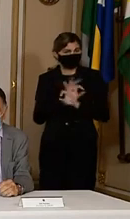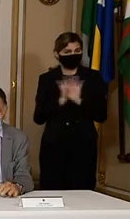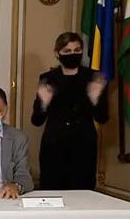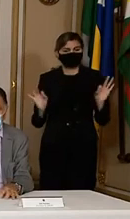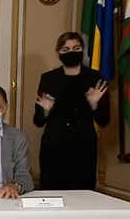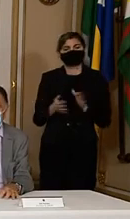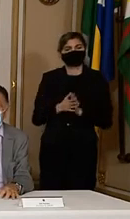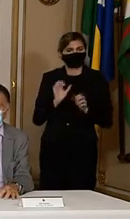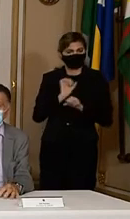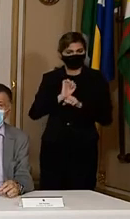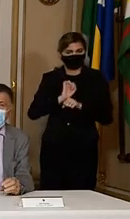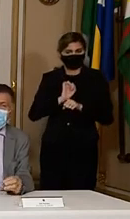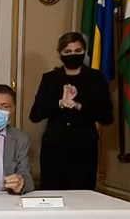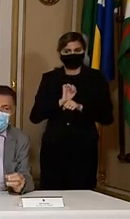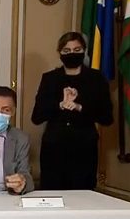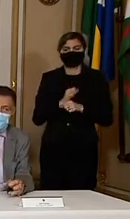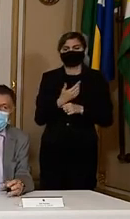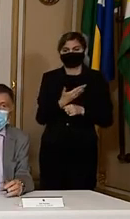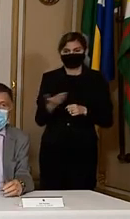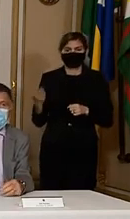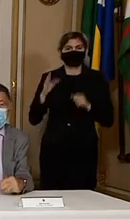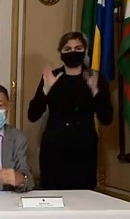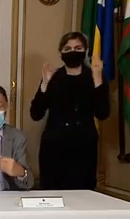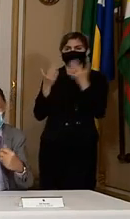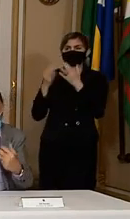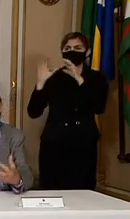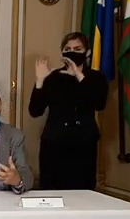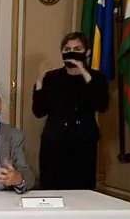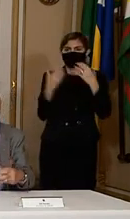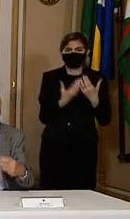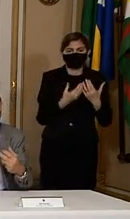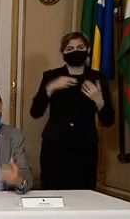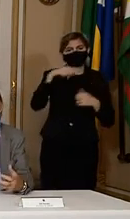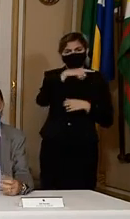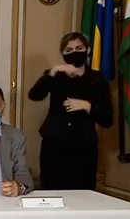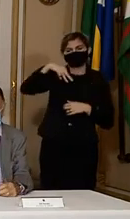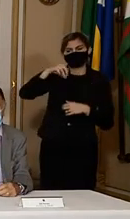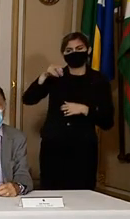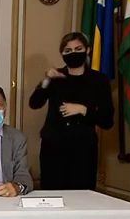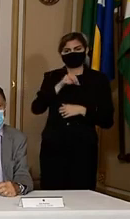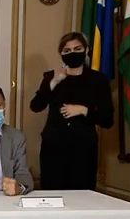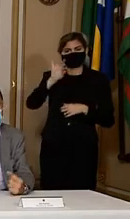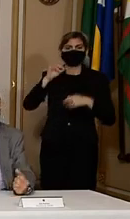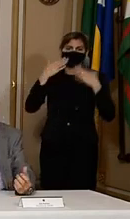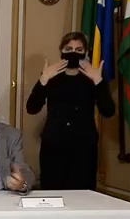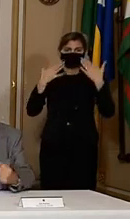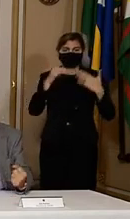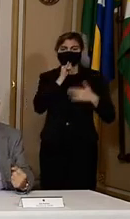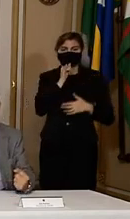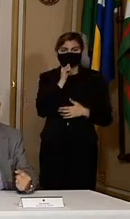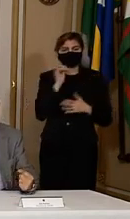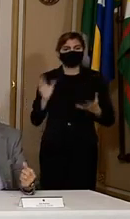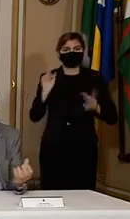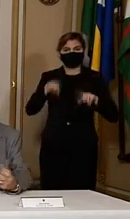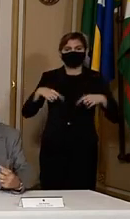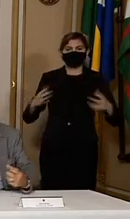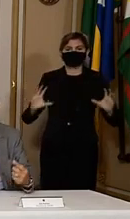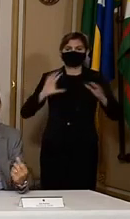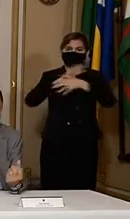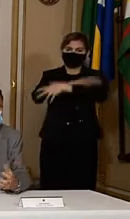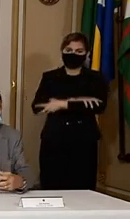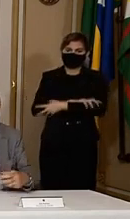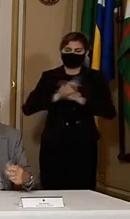maravilhoso eu espero que as demais comunidades e umas Totó é um grande exemplo porque uma ação integrada